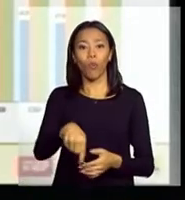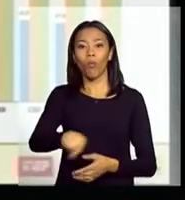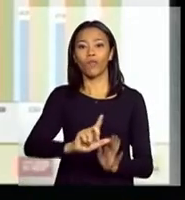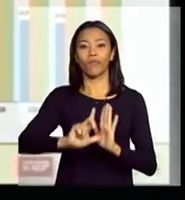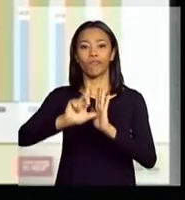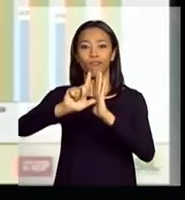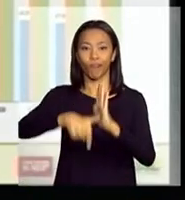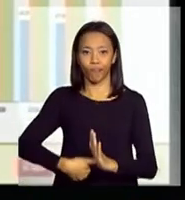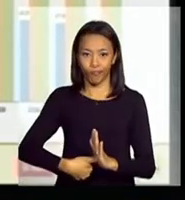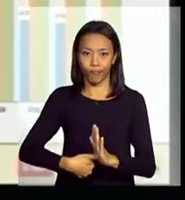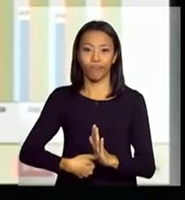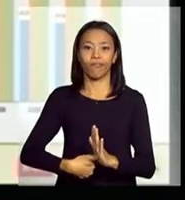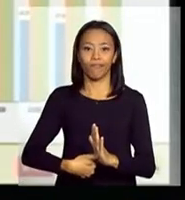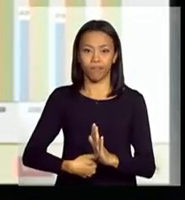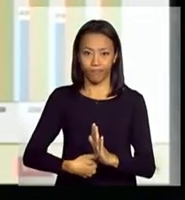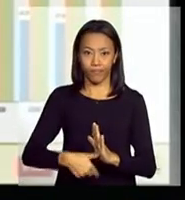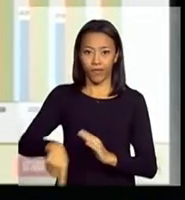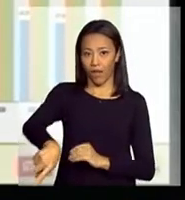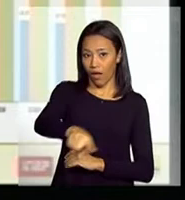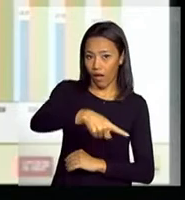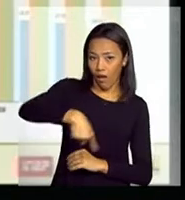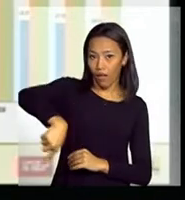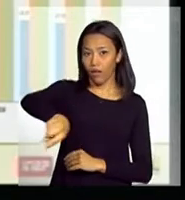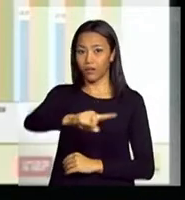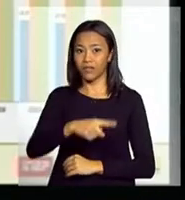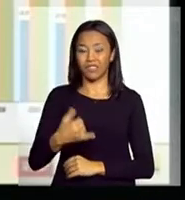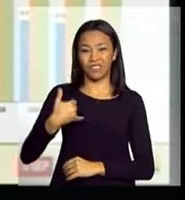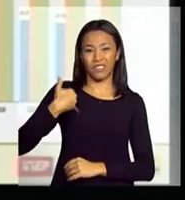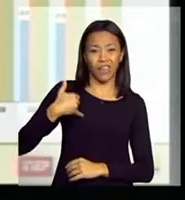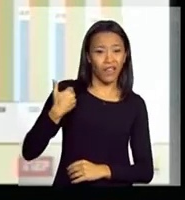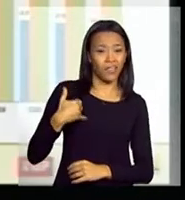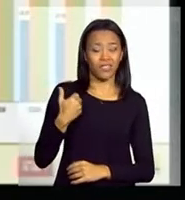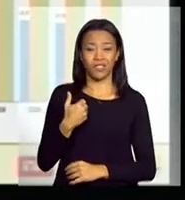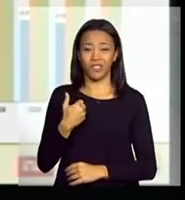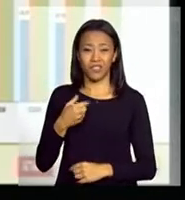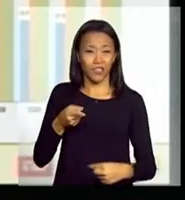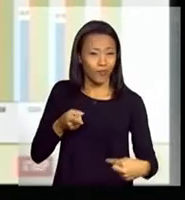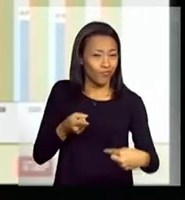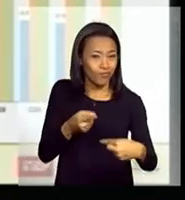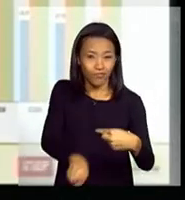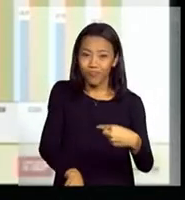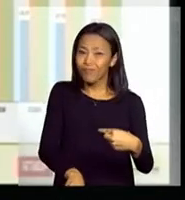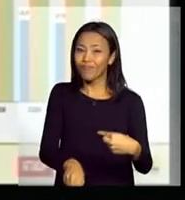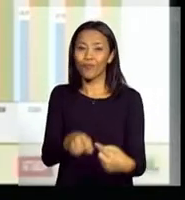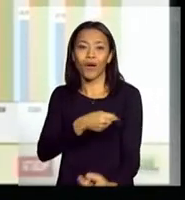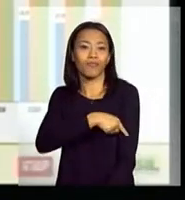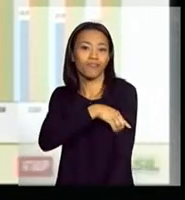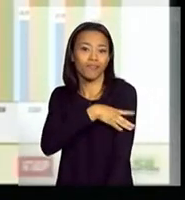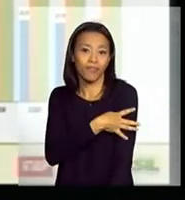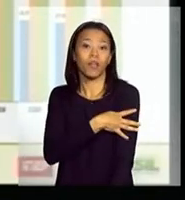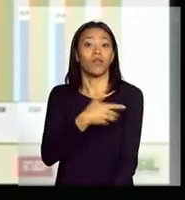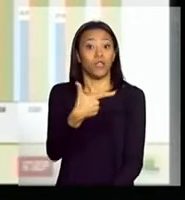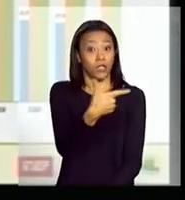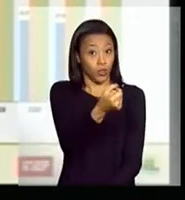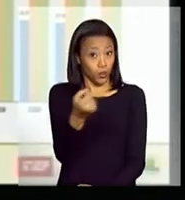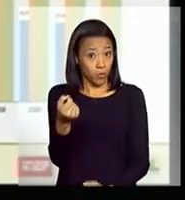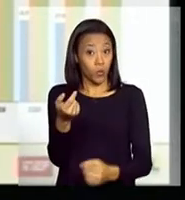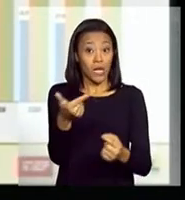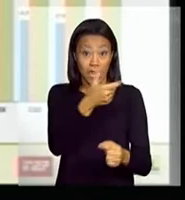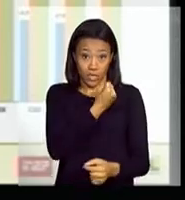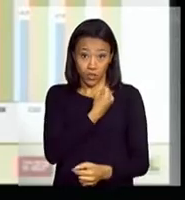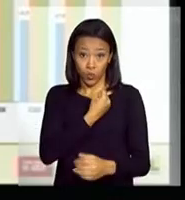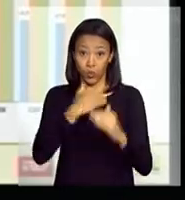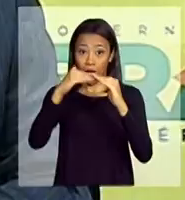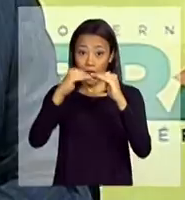atrasada estavam quinta passagem idade-série no fluxo escolar e em 2000 caiu